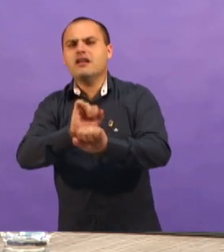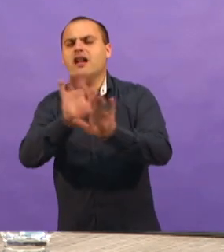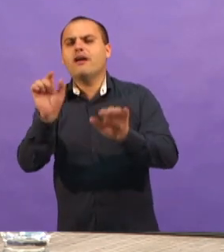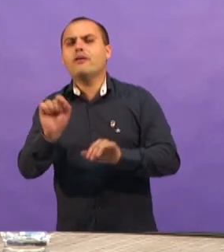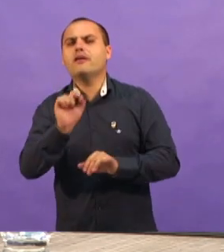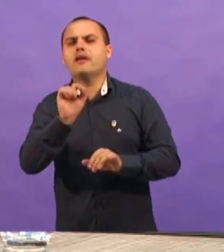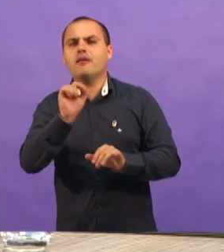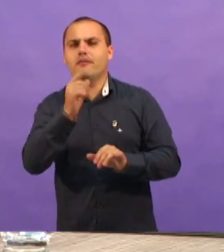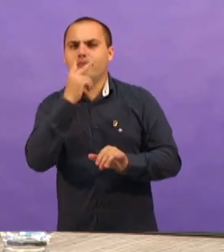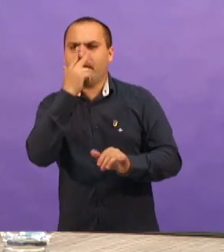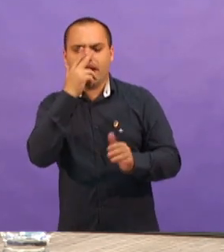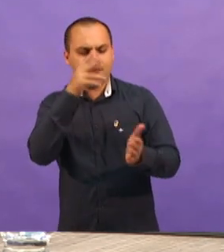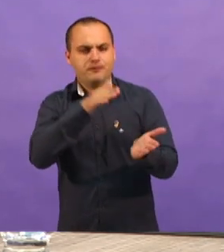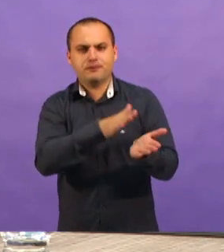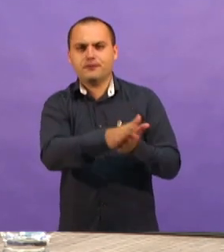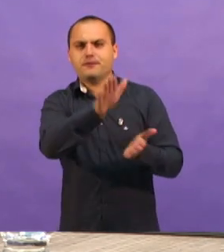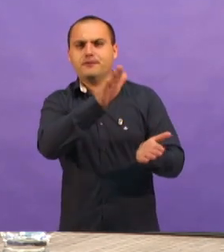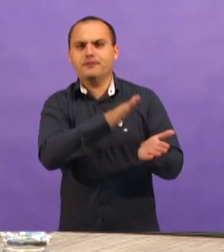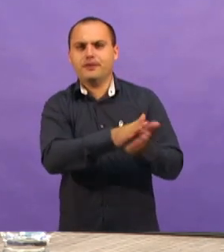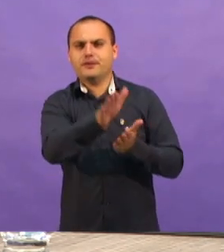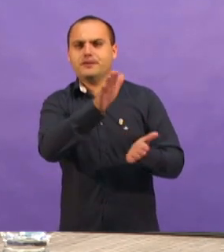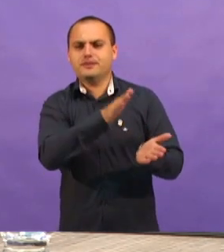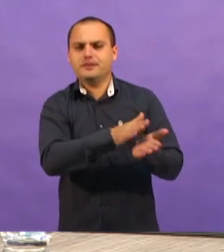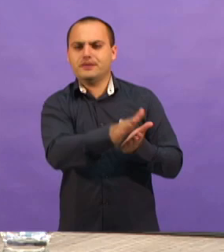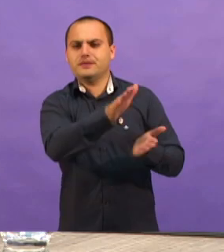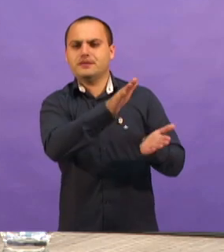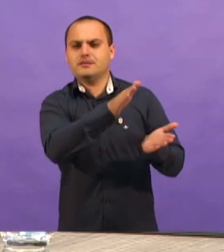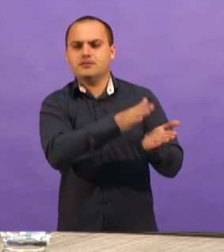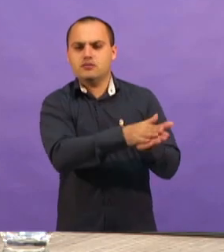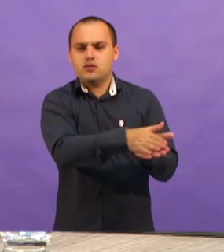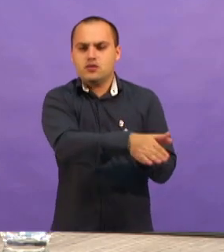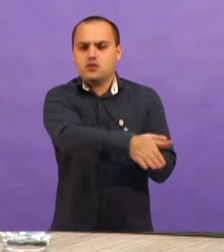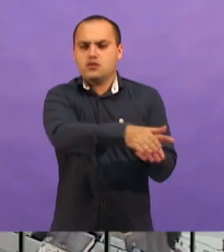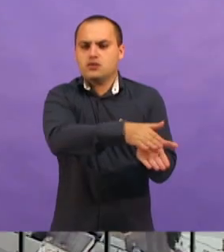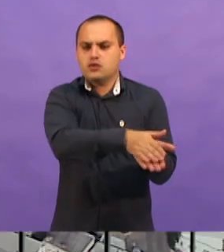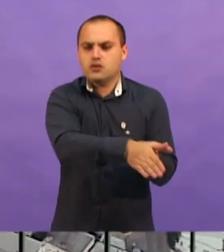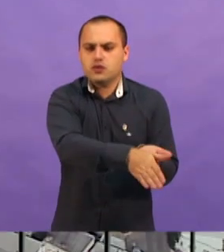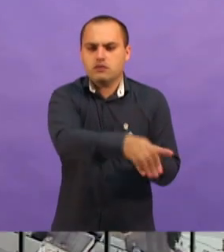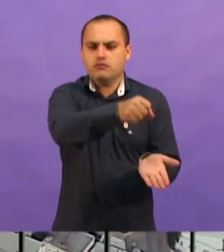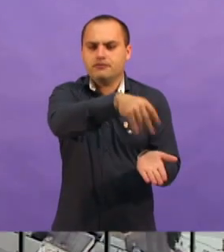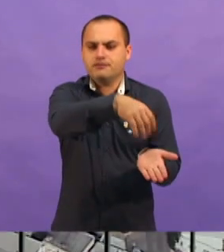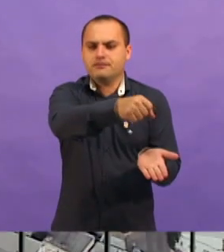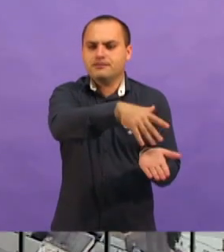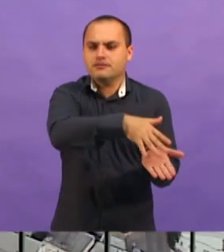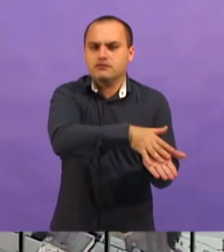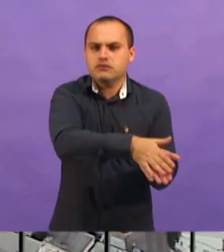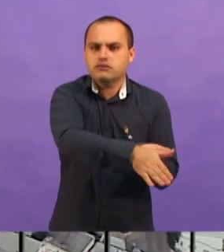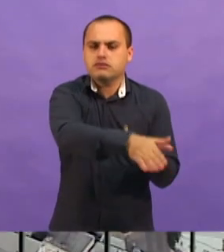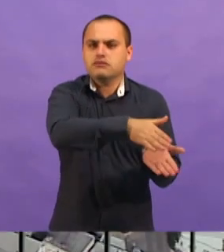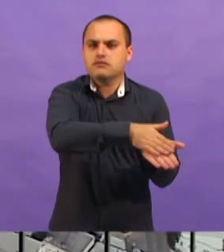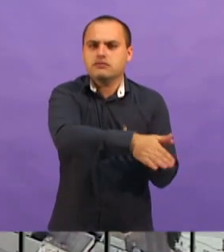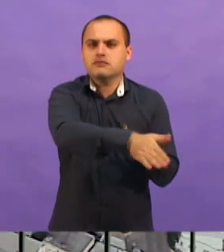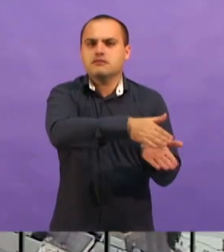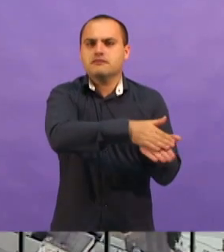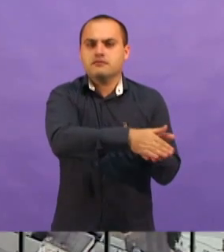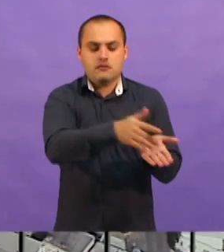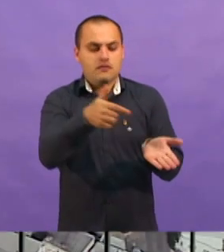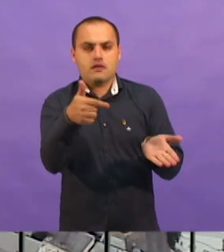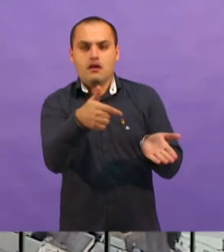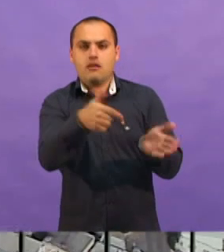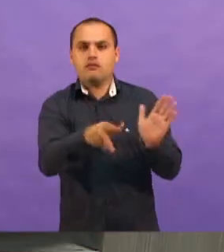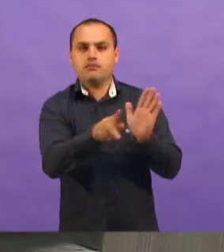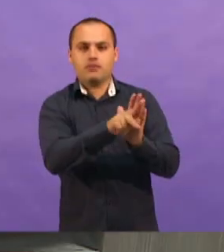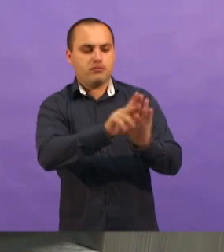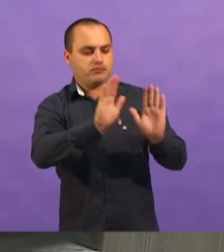publicações para o registro de acontecimentos locais, dessa forma de publicação em formato de